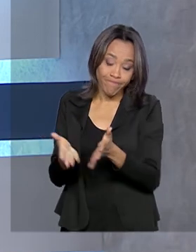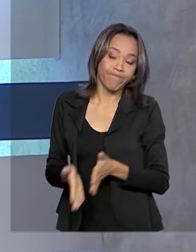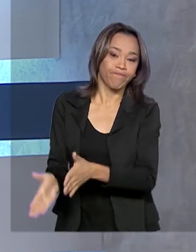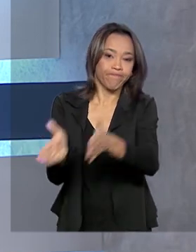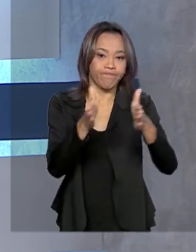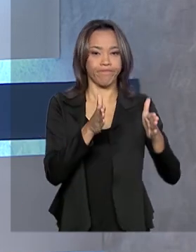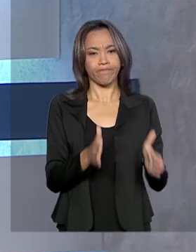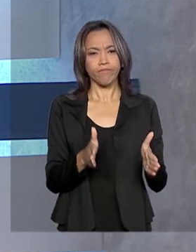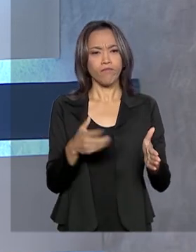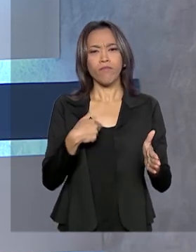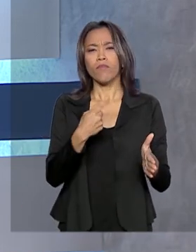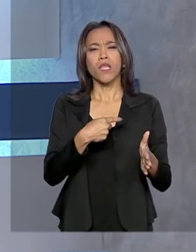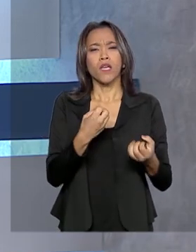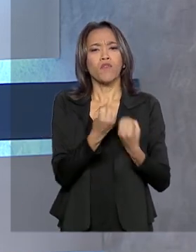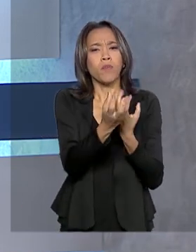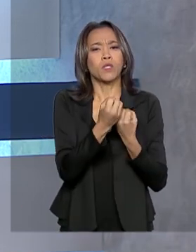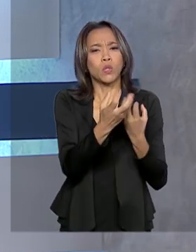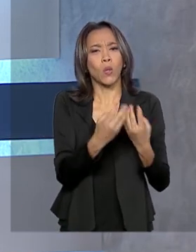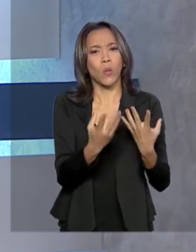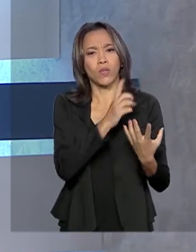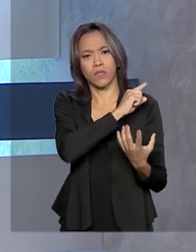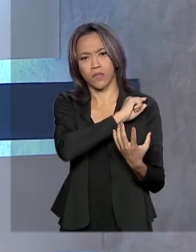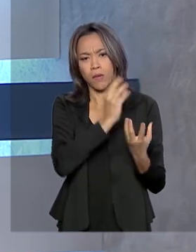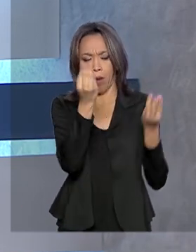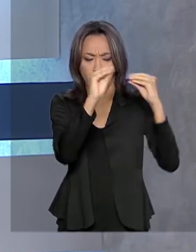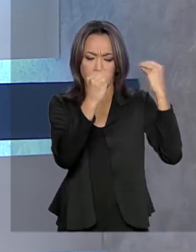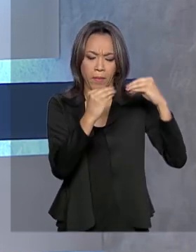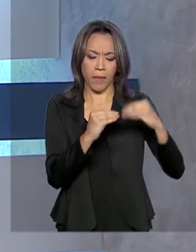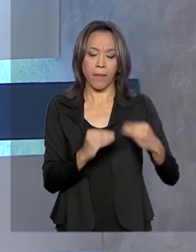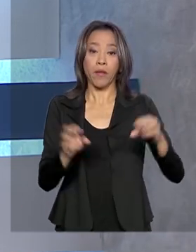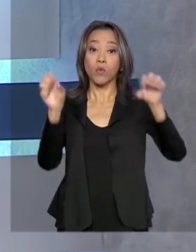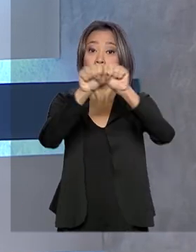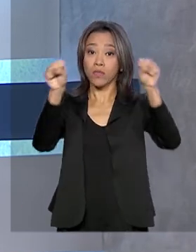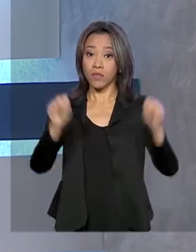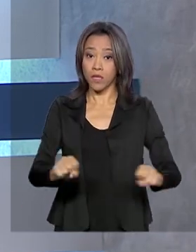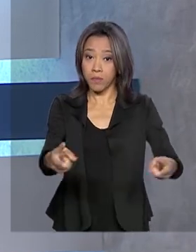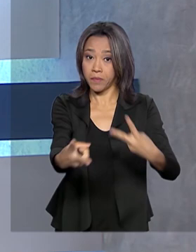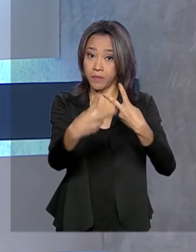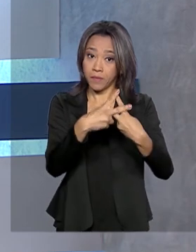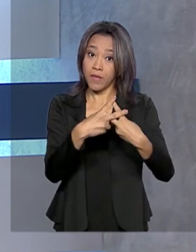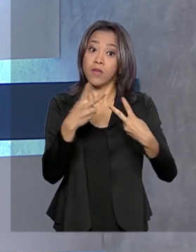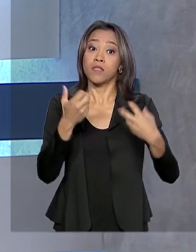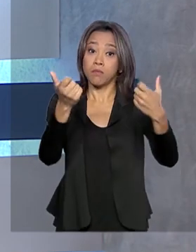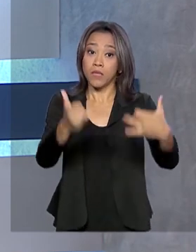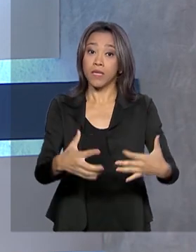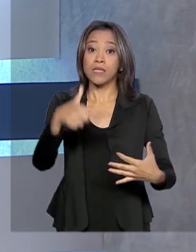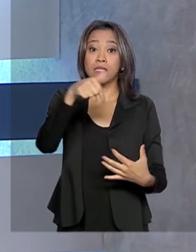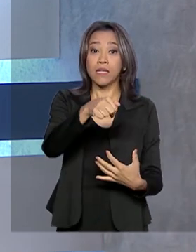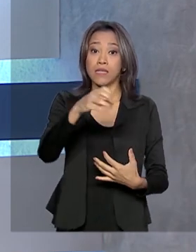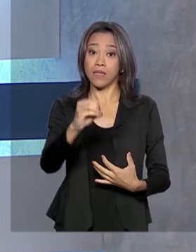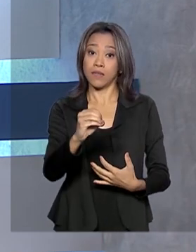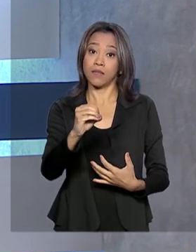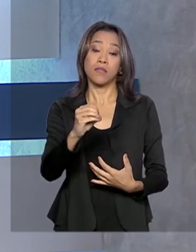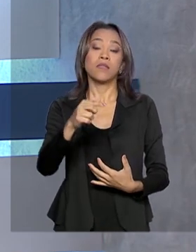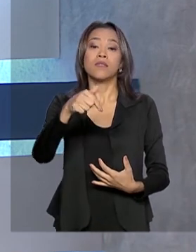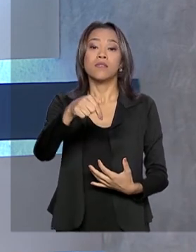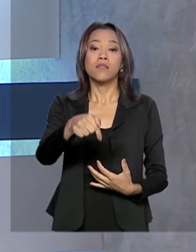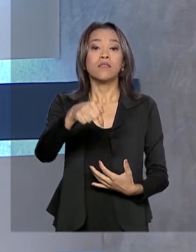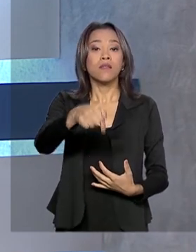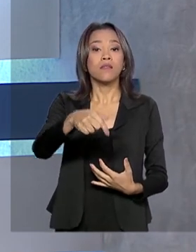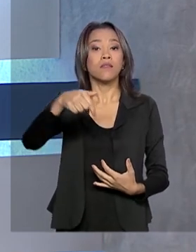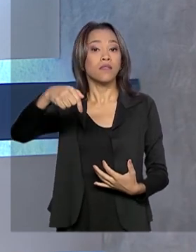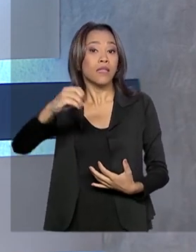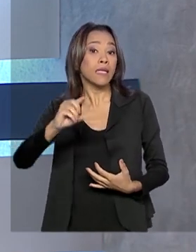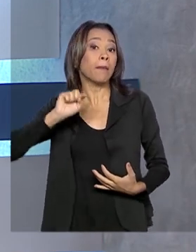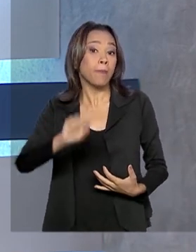E olha, dados atualizados do sistema prisional mostram que cerca de 770 mil pessoas estão presas no Brasil.